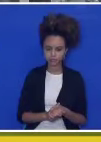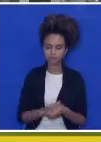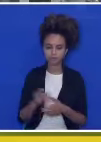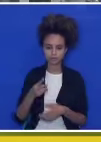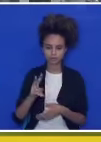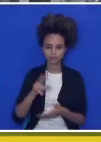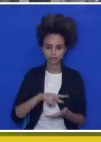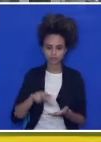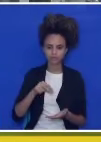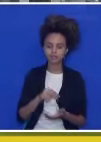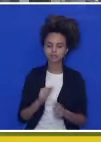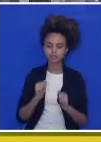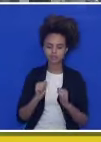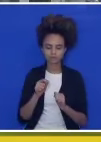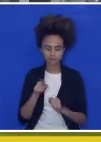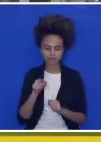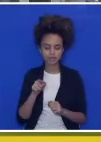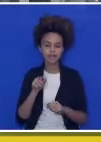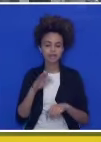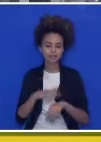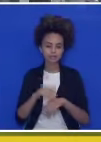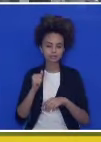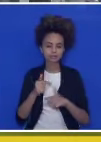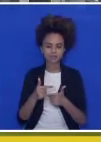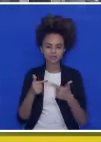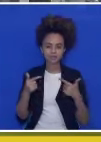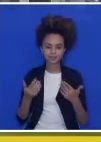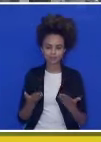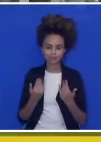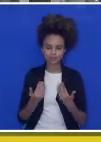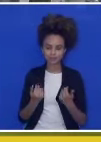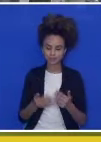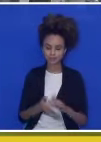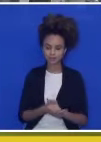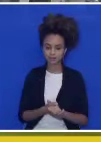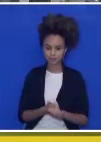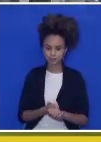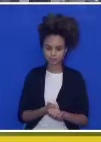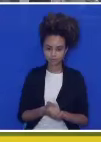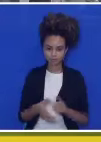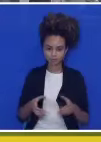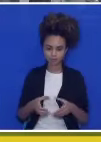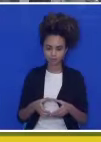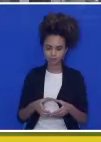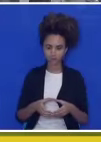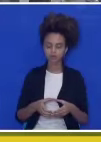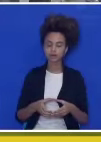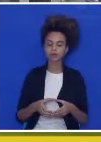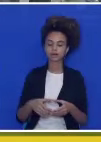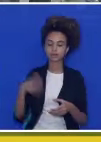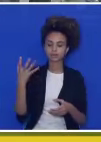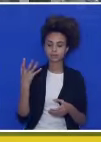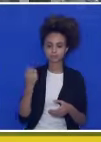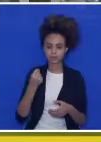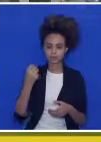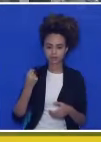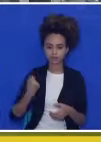Vamos seguir sorteando. Você chamando, a sorte chegando. Bola branca, número 10. Branca, 10. Sorteio do